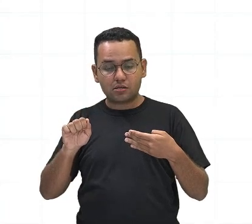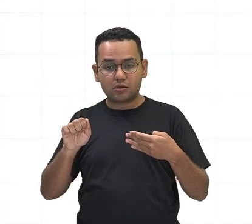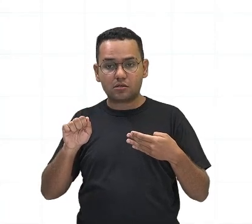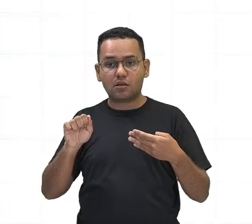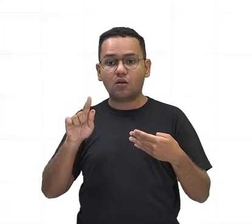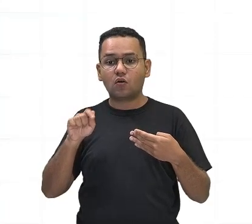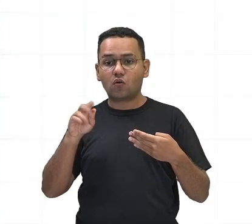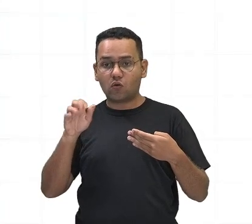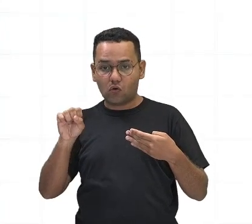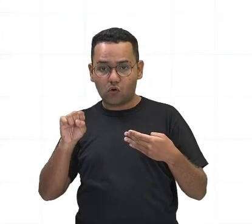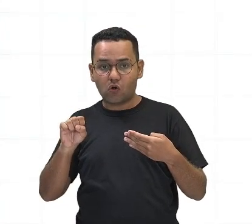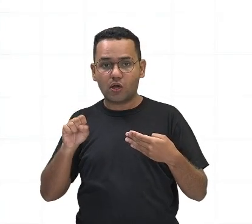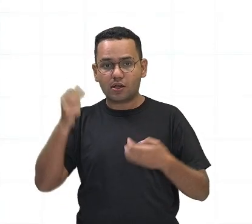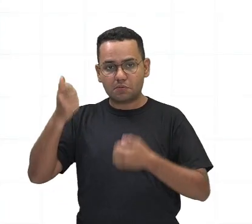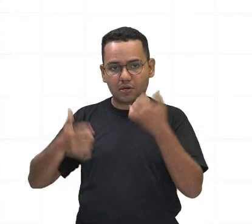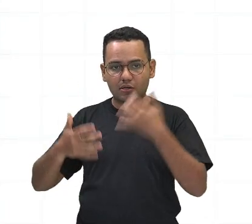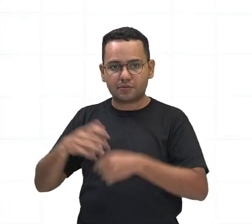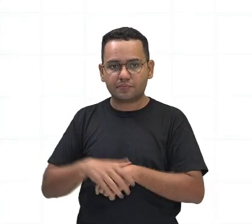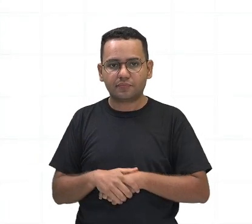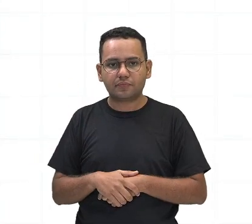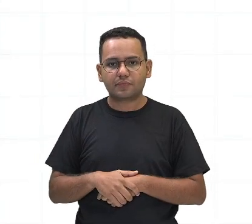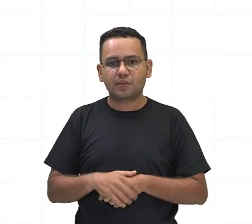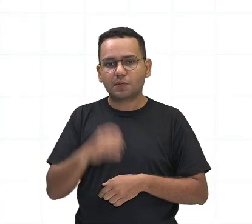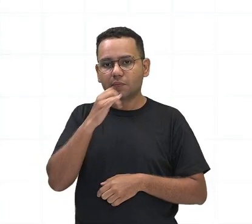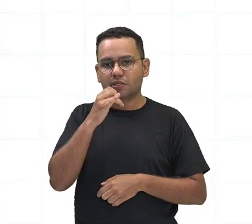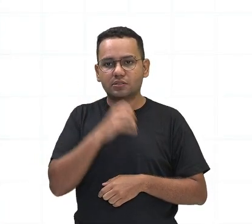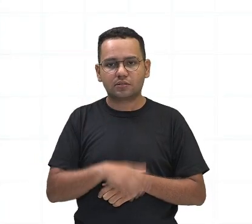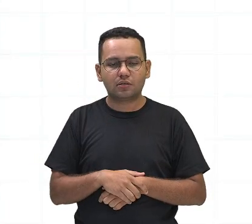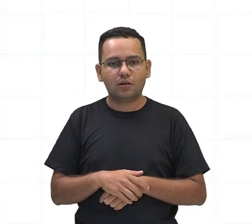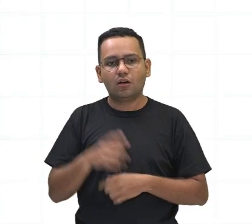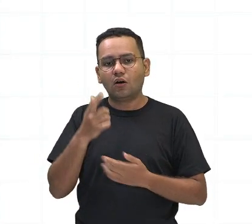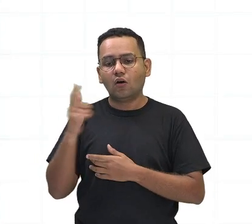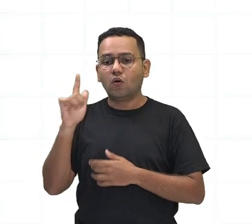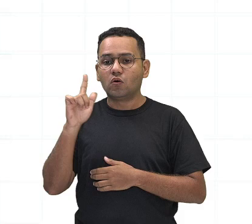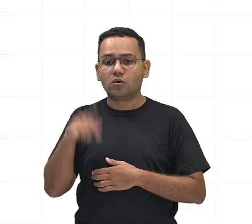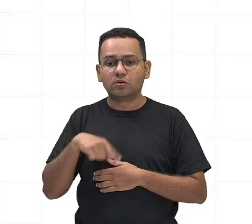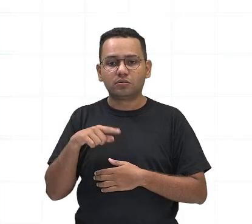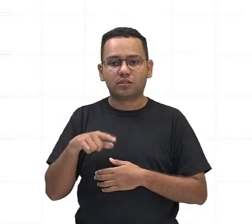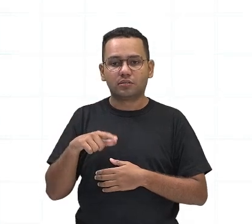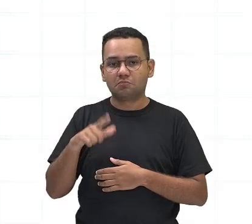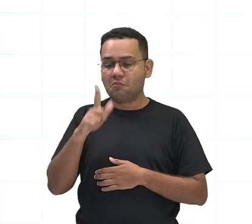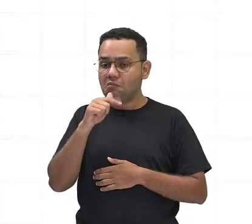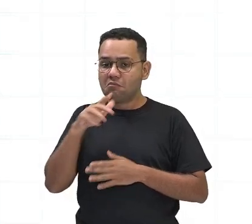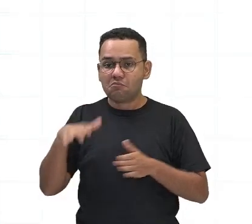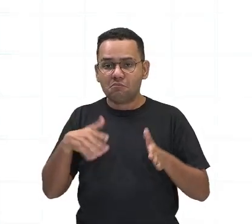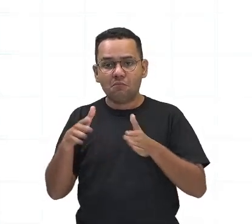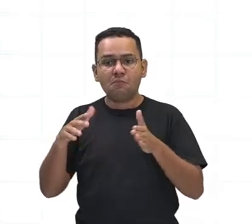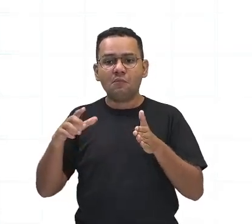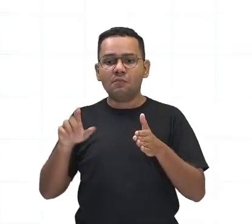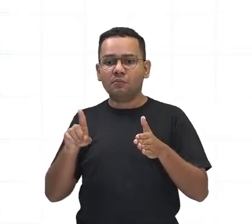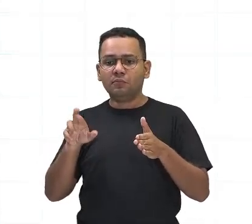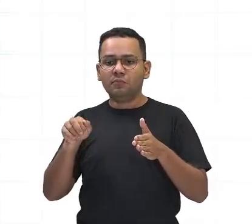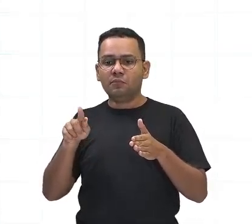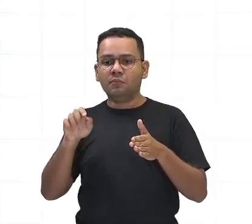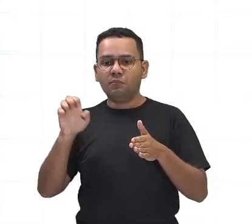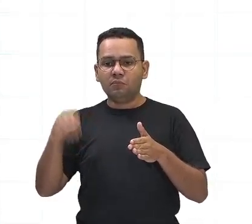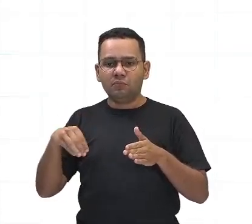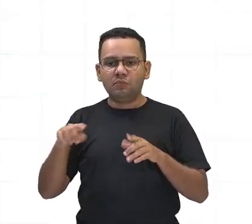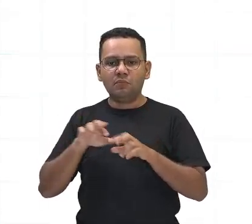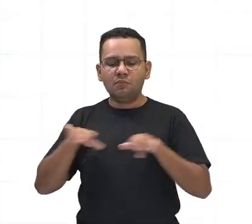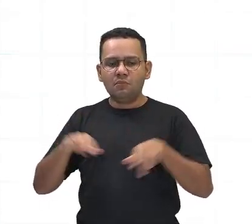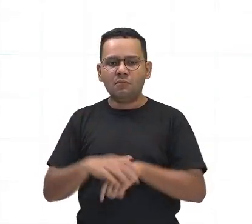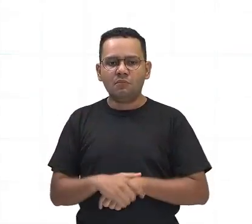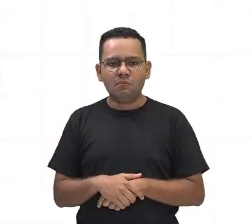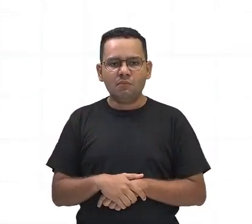aqui, ó, drenagem de rios, né? Já é outra informação que está trazendo, então um texto mais longo. Ele vai trazer